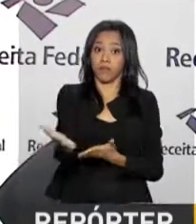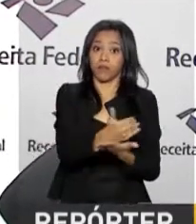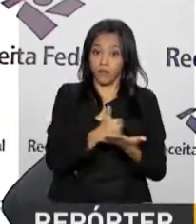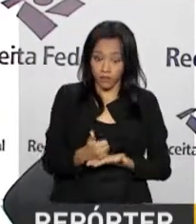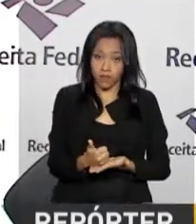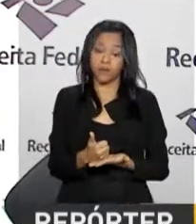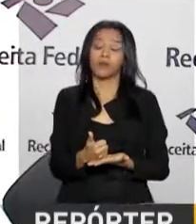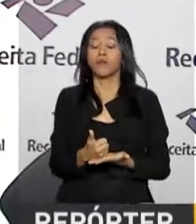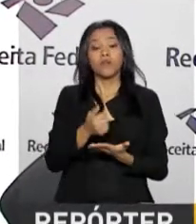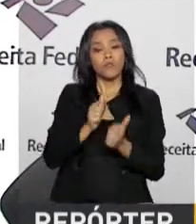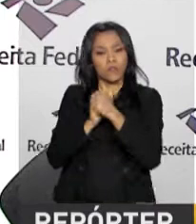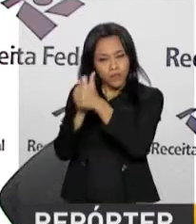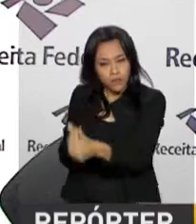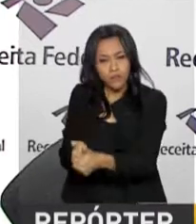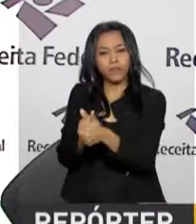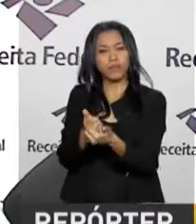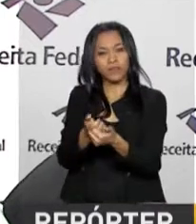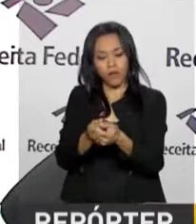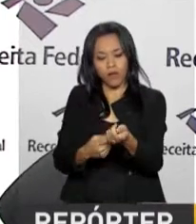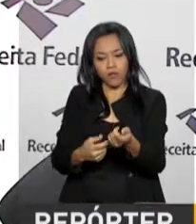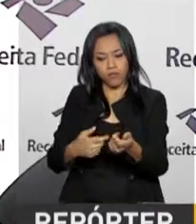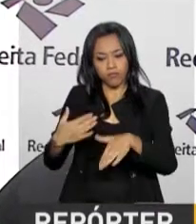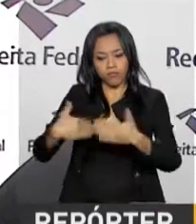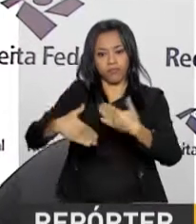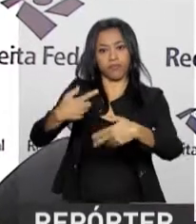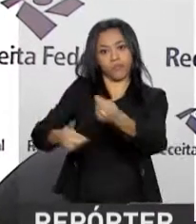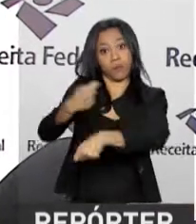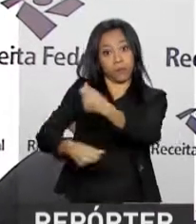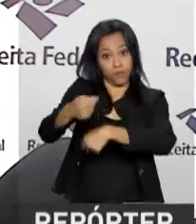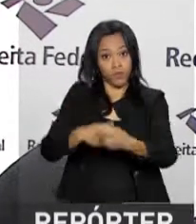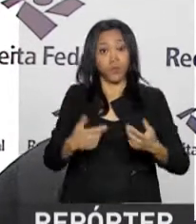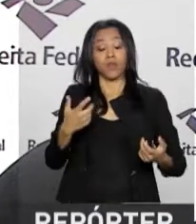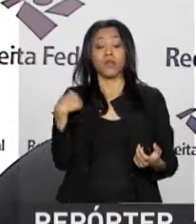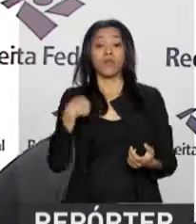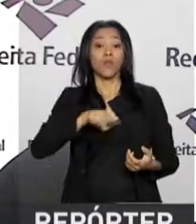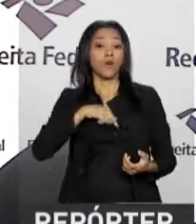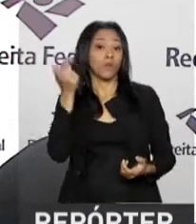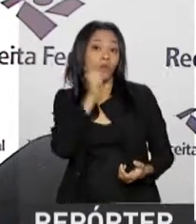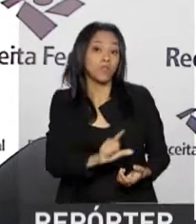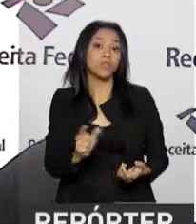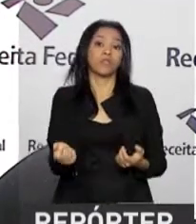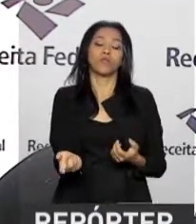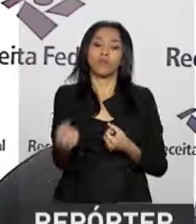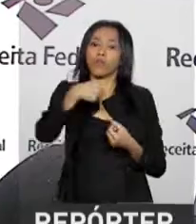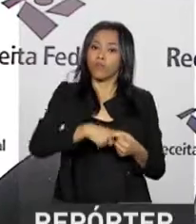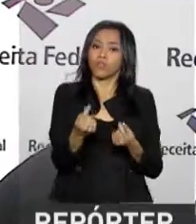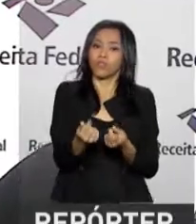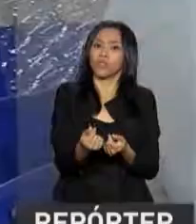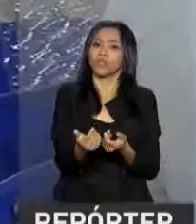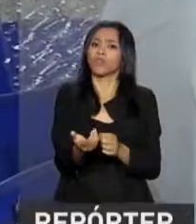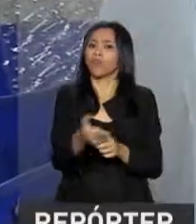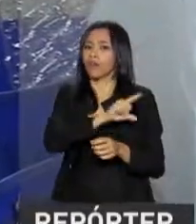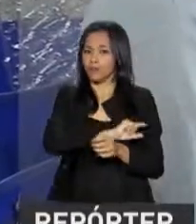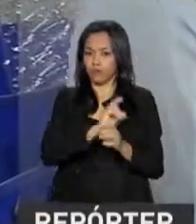econômica isso é importante porque nós estamos aí restabelecendo o patamar de arrecadação que temos fãs do período recessivo